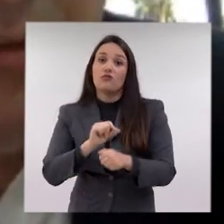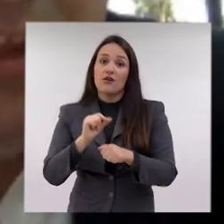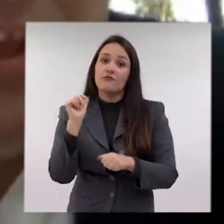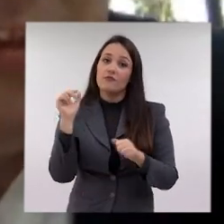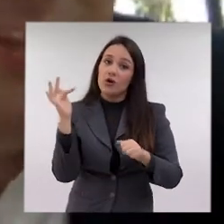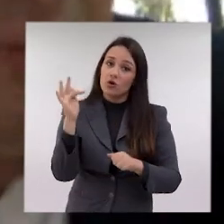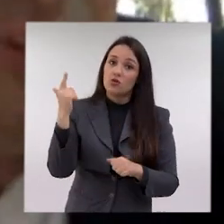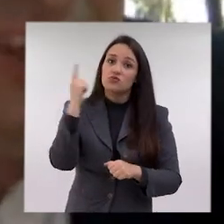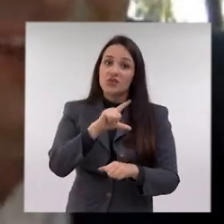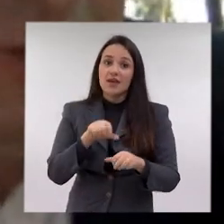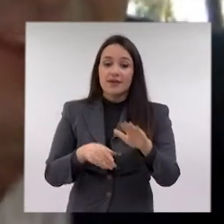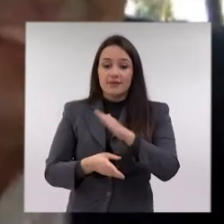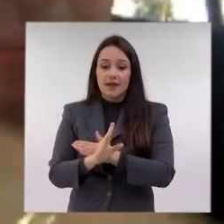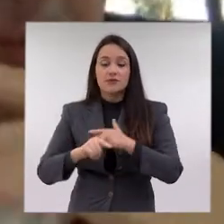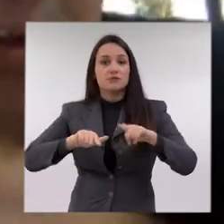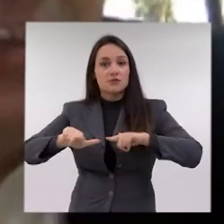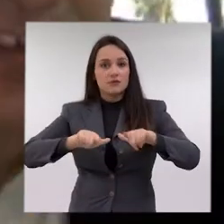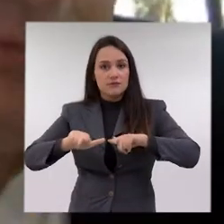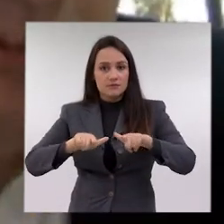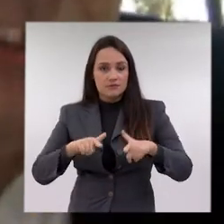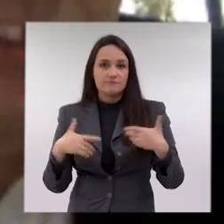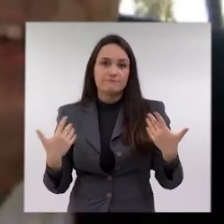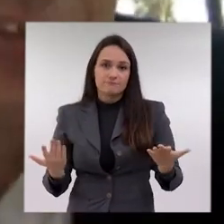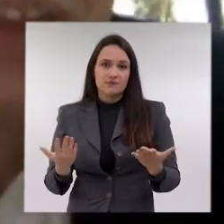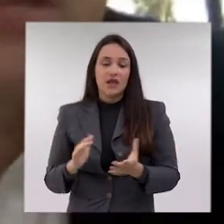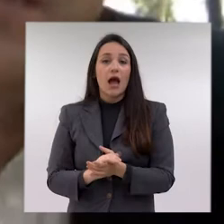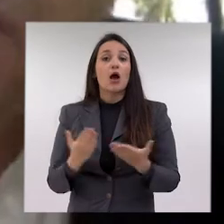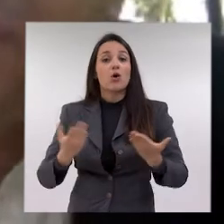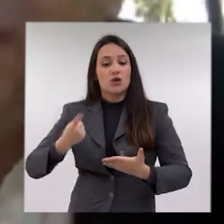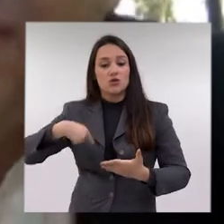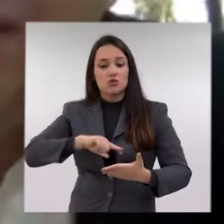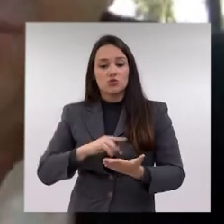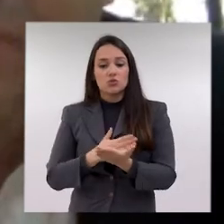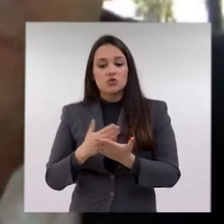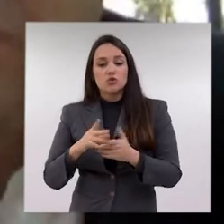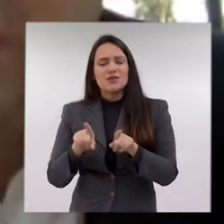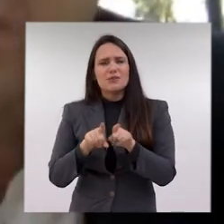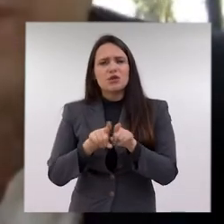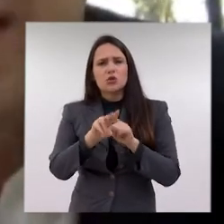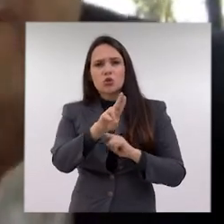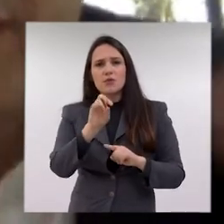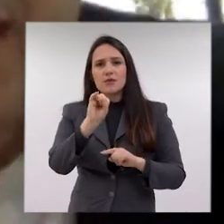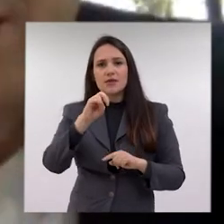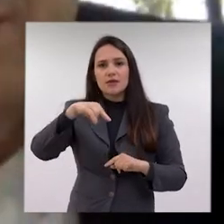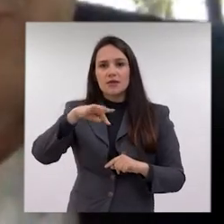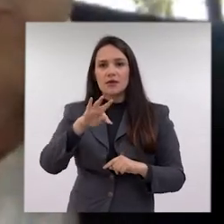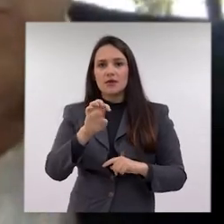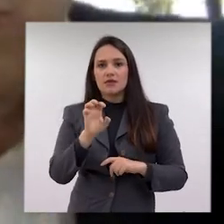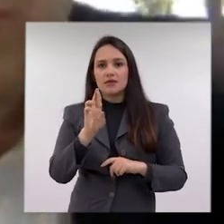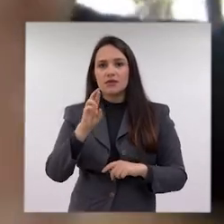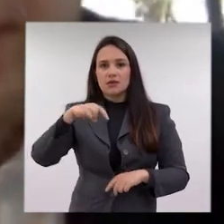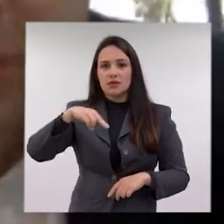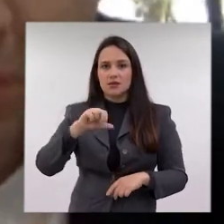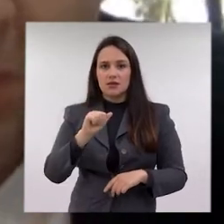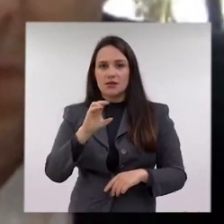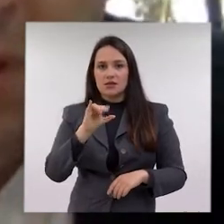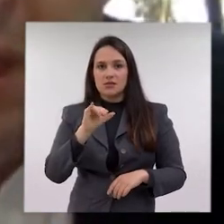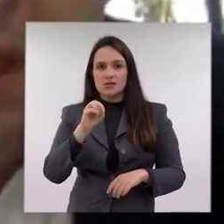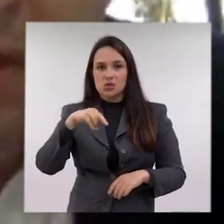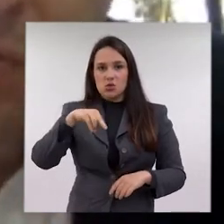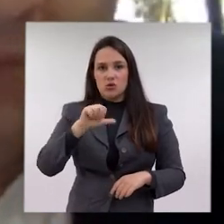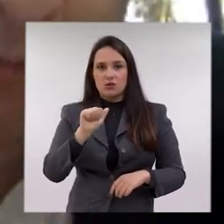de trabalho. Nós temos aqui, começamos um processo muito grande de internacionalização. Isso também é importante falar, Mato Grosso do Sul está